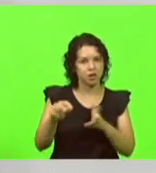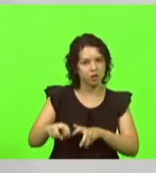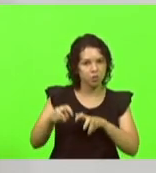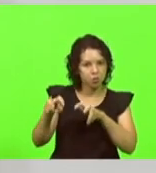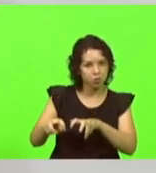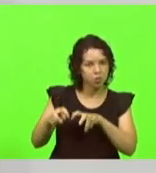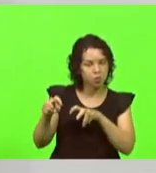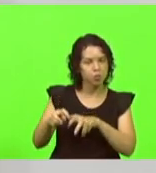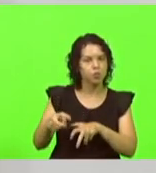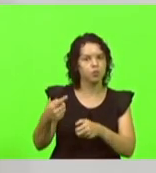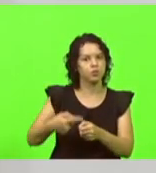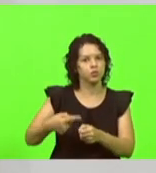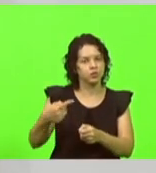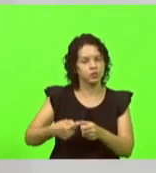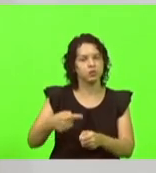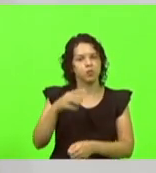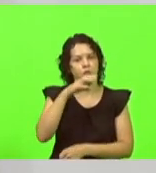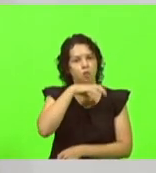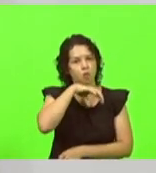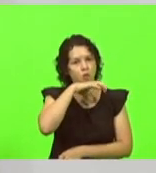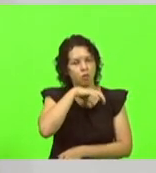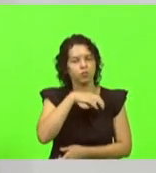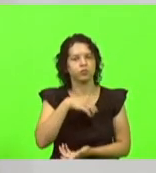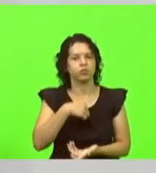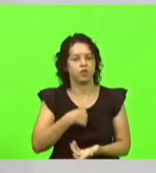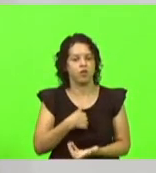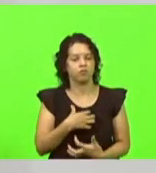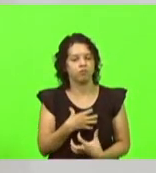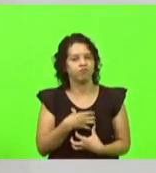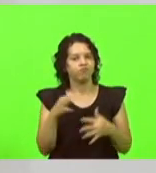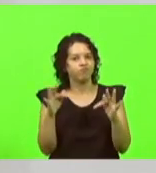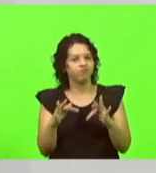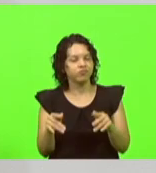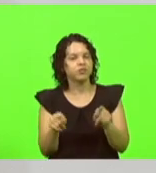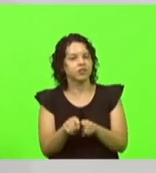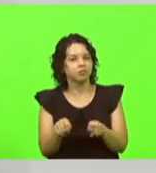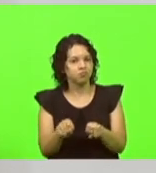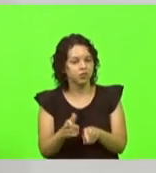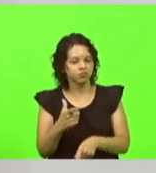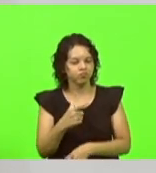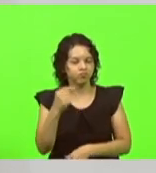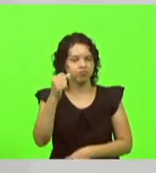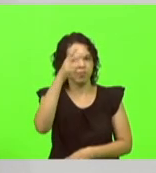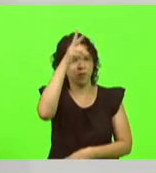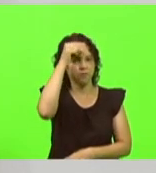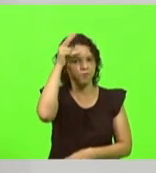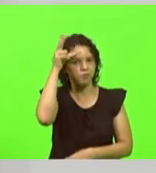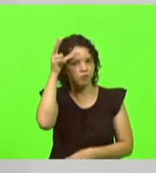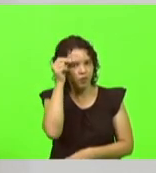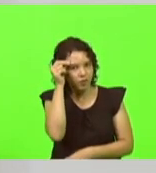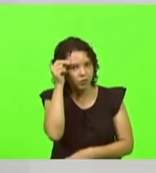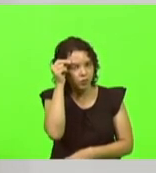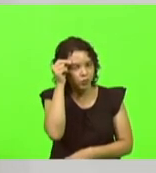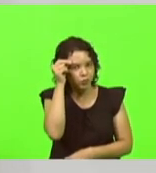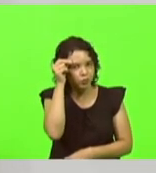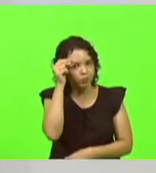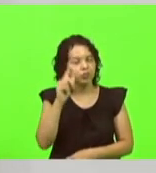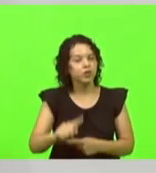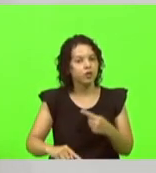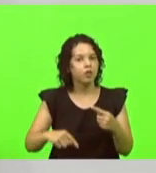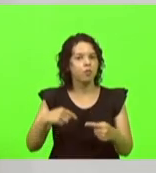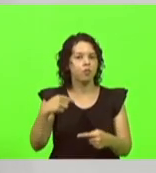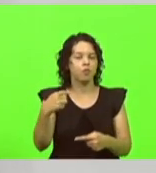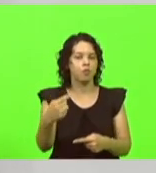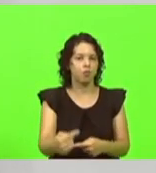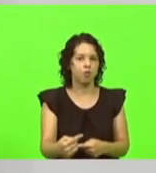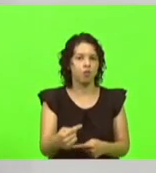Tive a felicidade de ser o prefeito de Concórdia. E tive a felicidade de